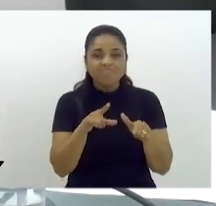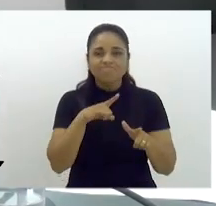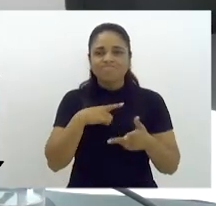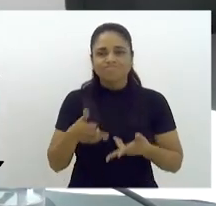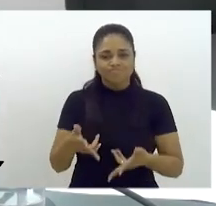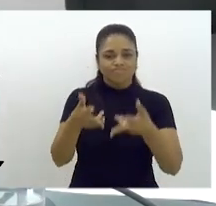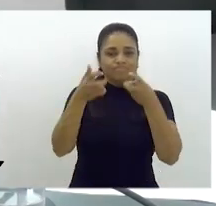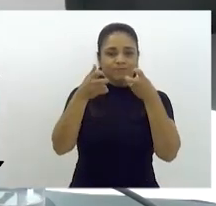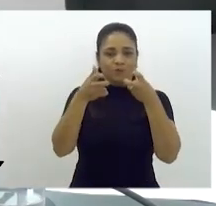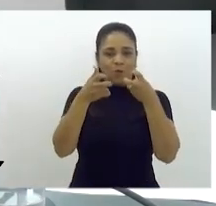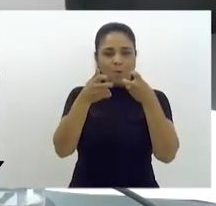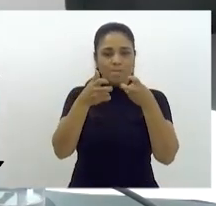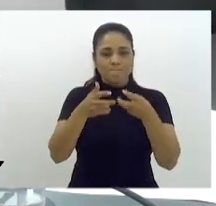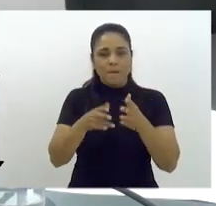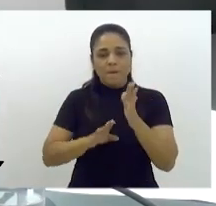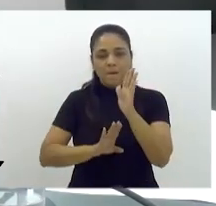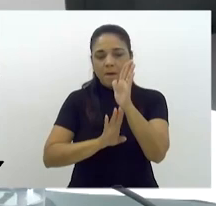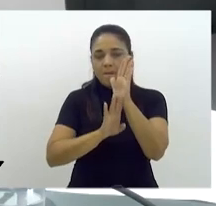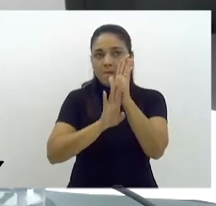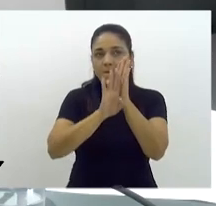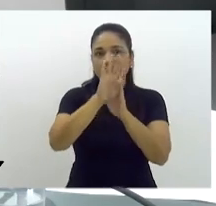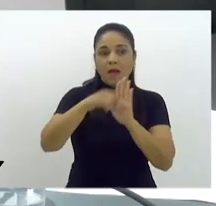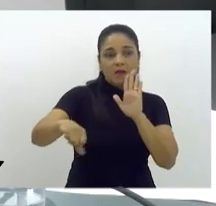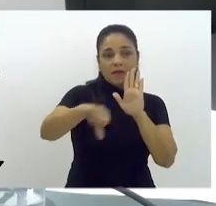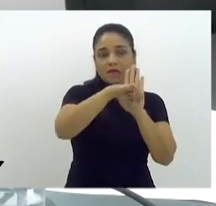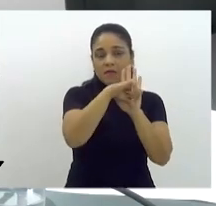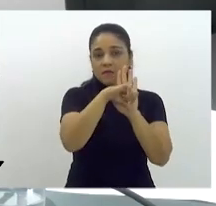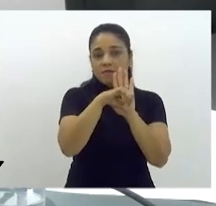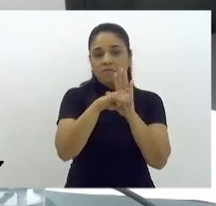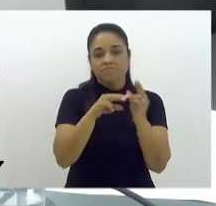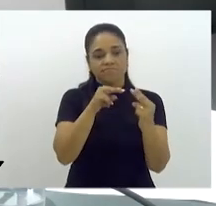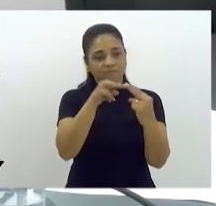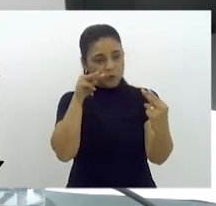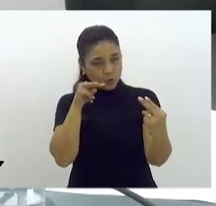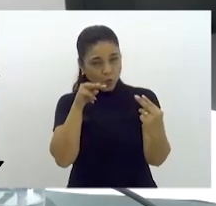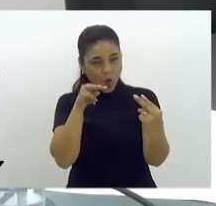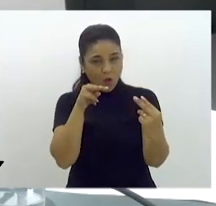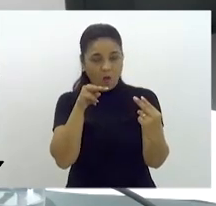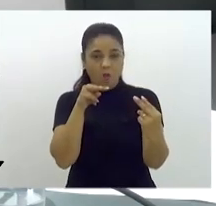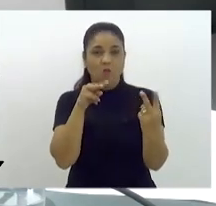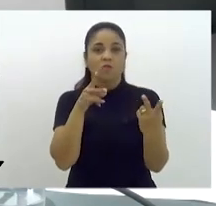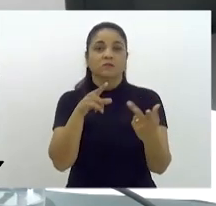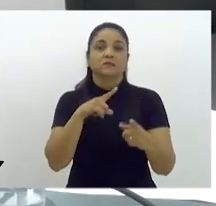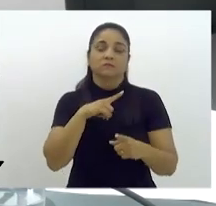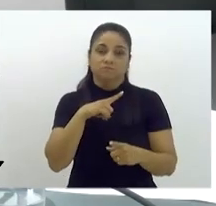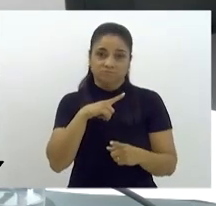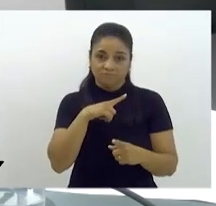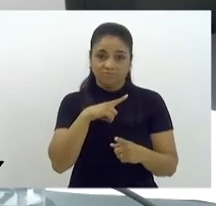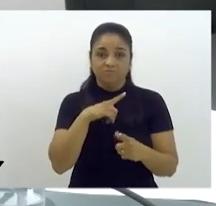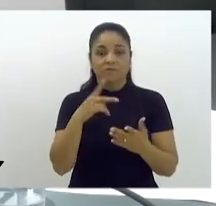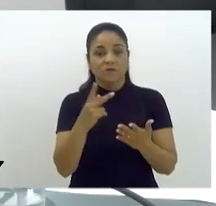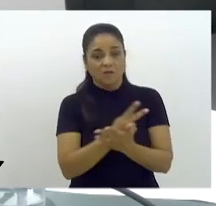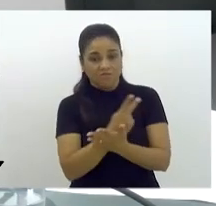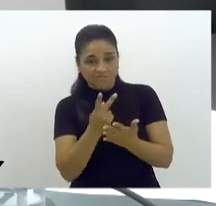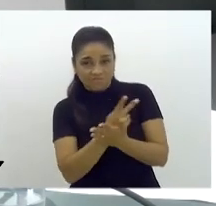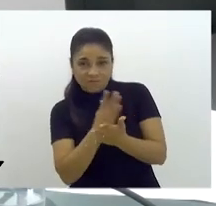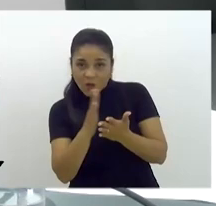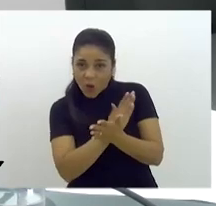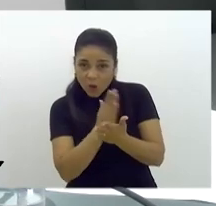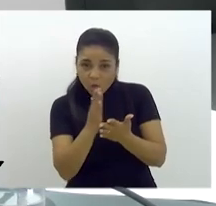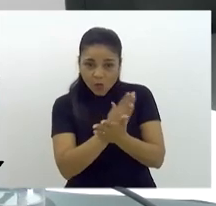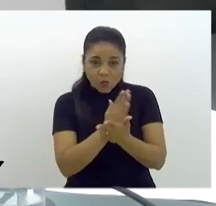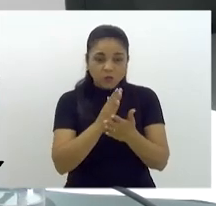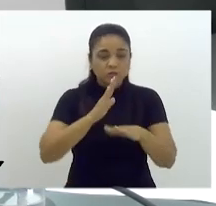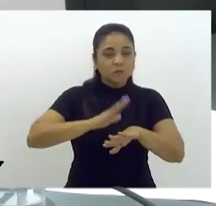aumento da incidência dos crimes cibernéticos né muitos deles na na no momento